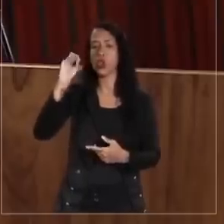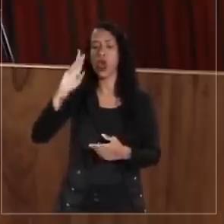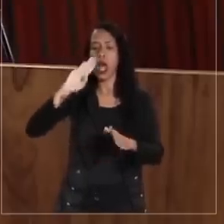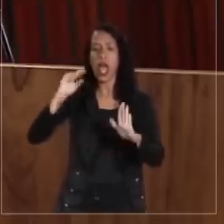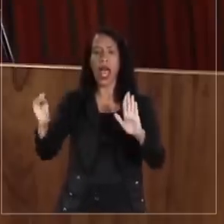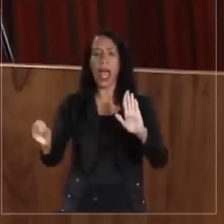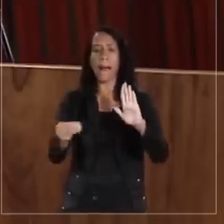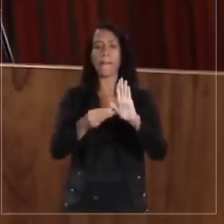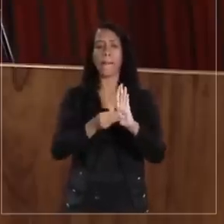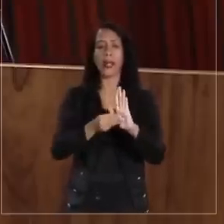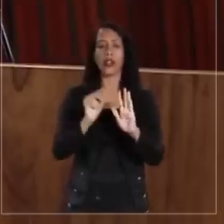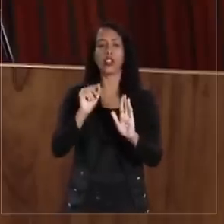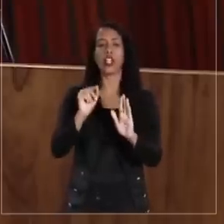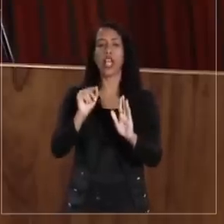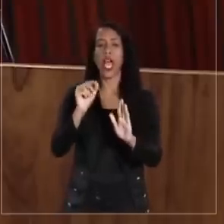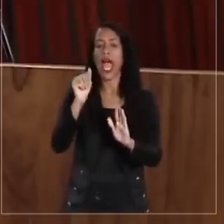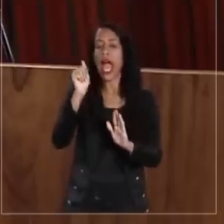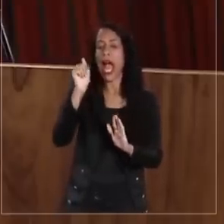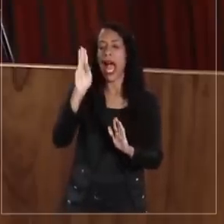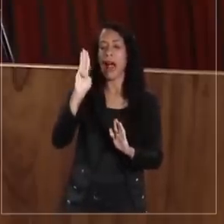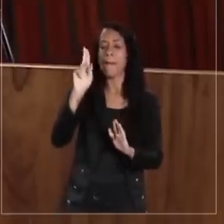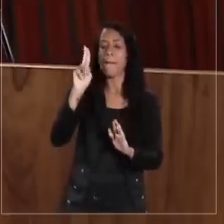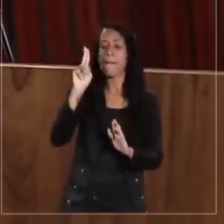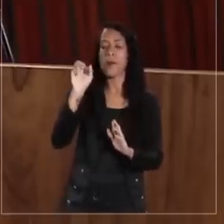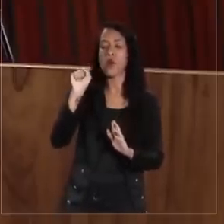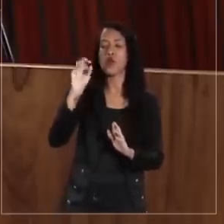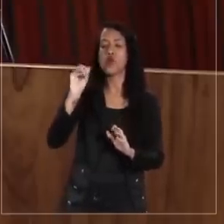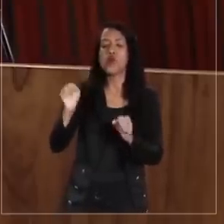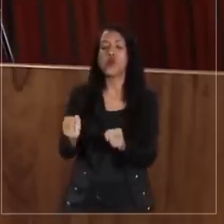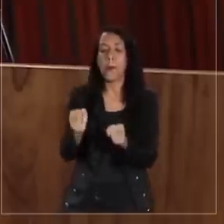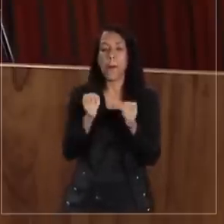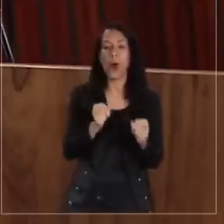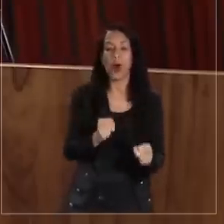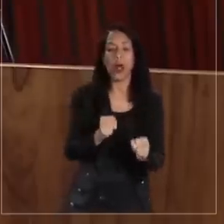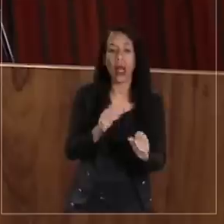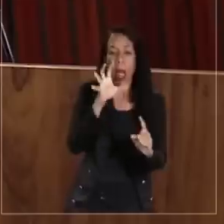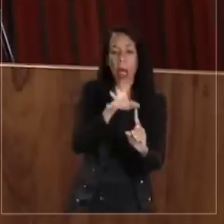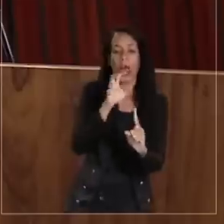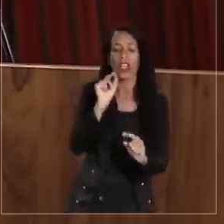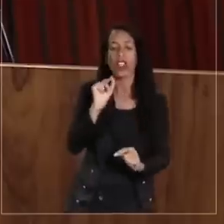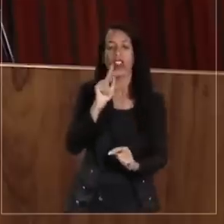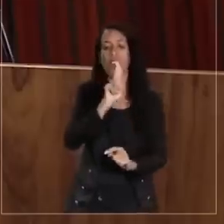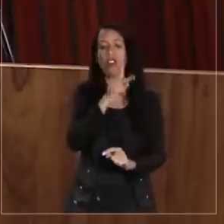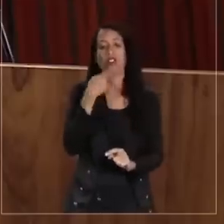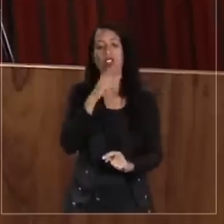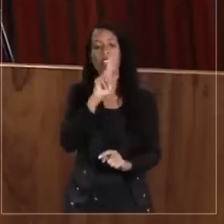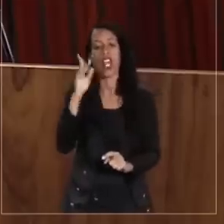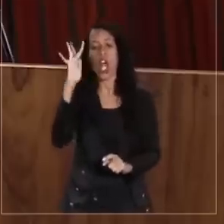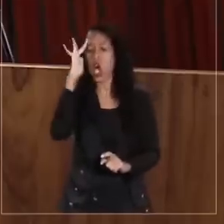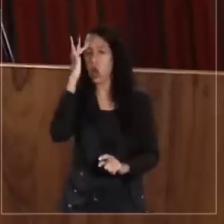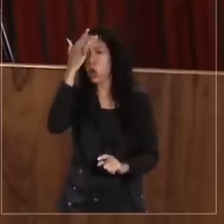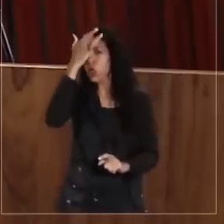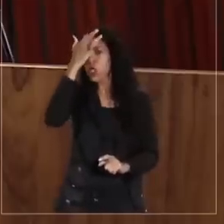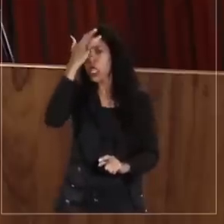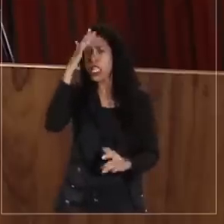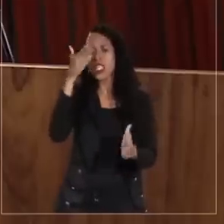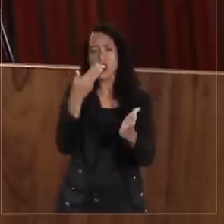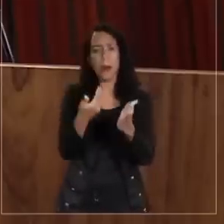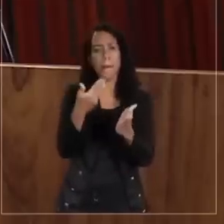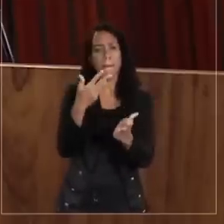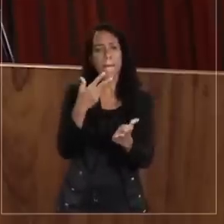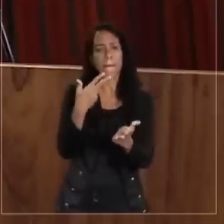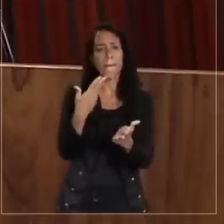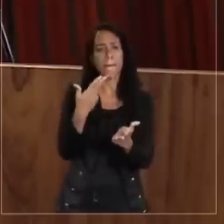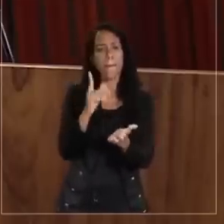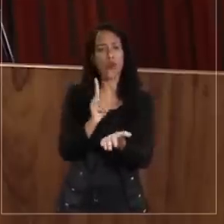ao abuso de poder no processo civil, mas que serve aqui, que é o que o Carnelutti chama de consciência de perverter.